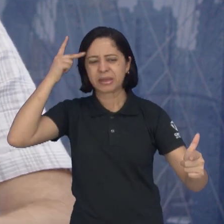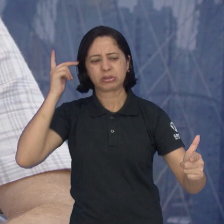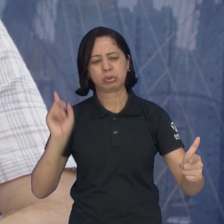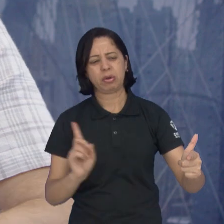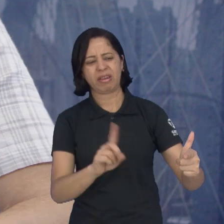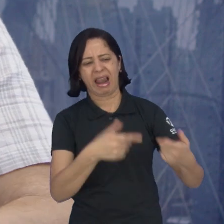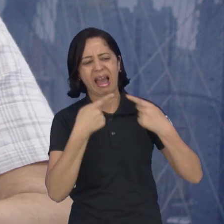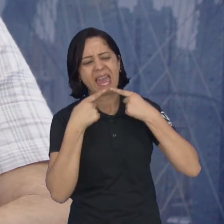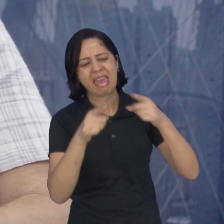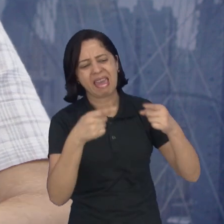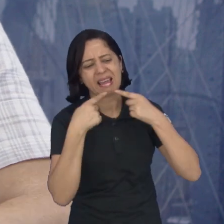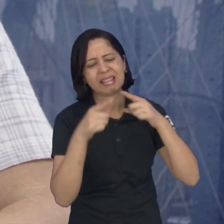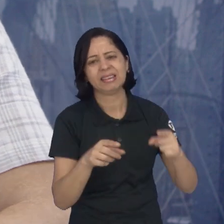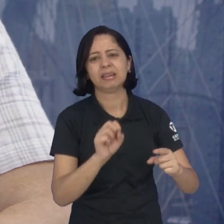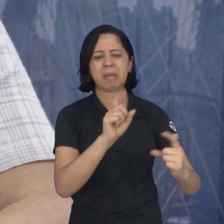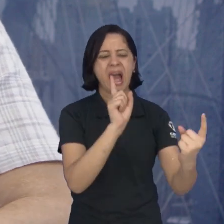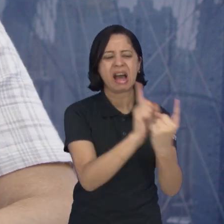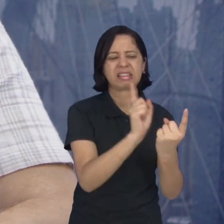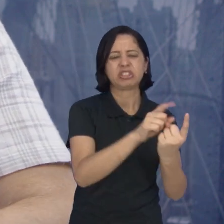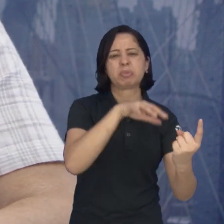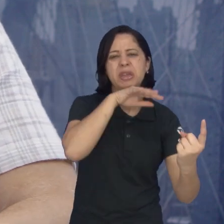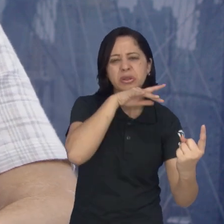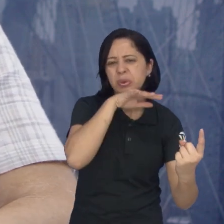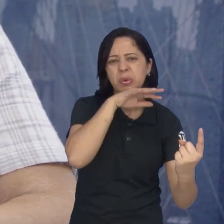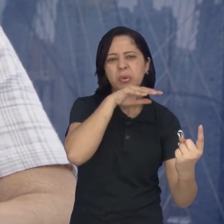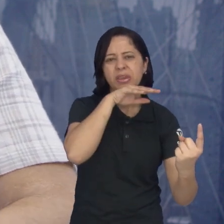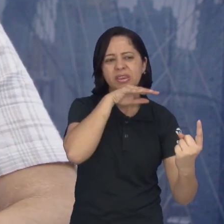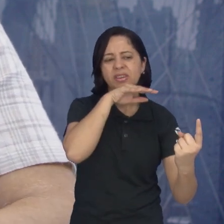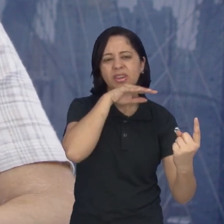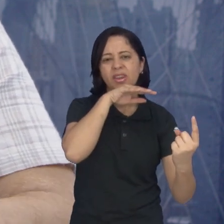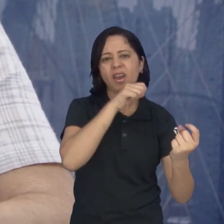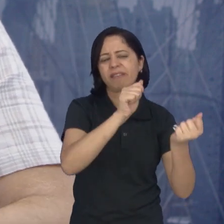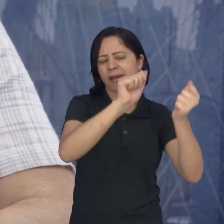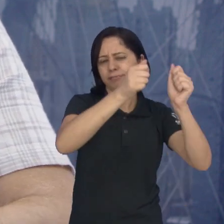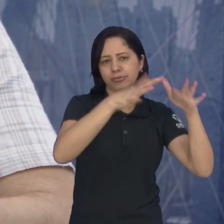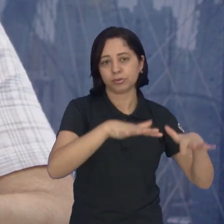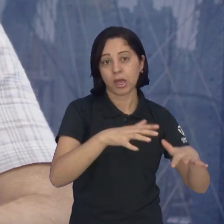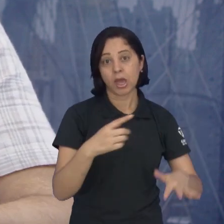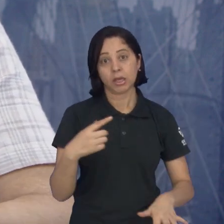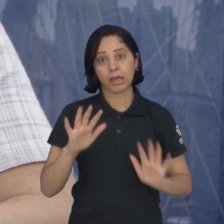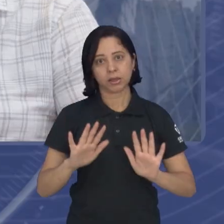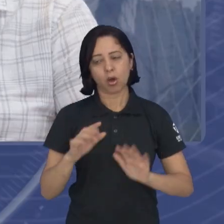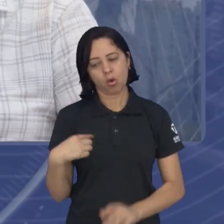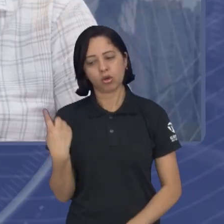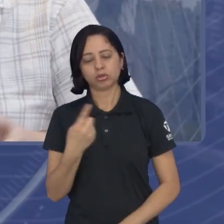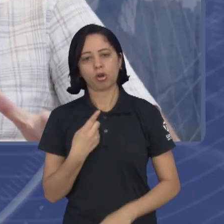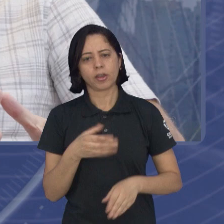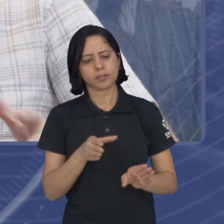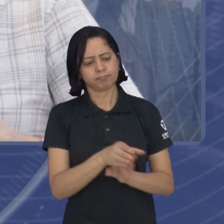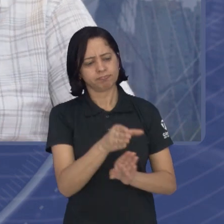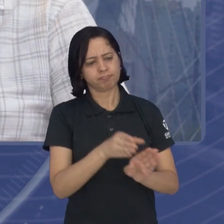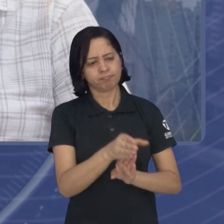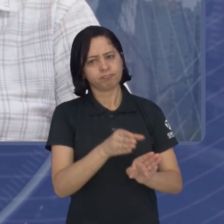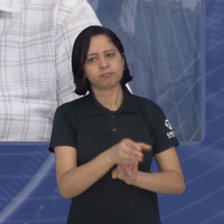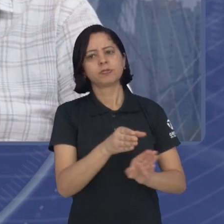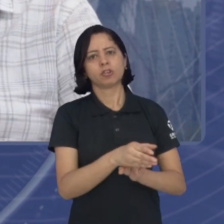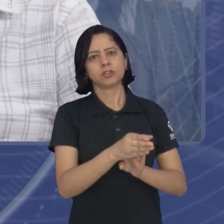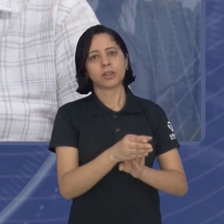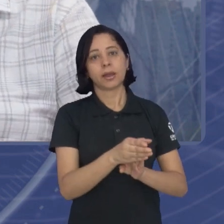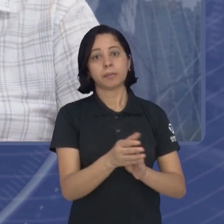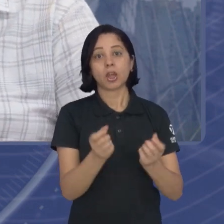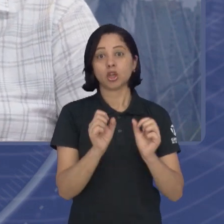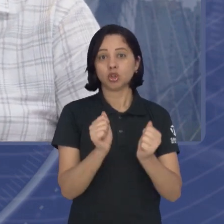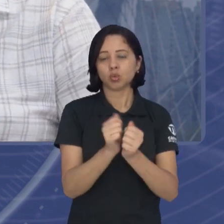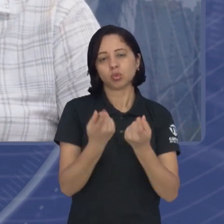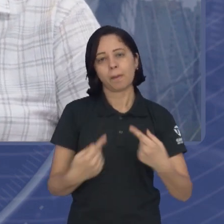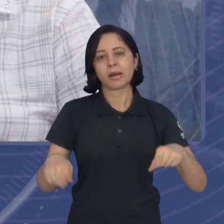não atende bem, ele vai sair do mercado, não tem condição. Então, a gente está lá para orientar, para não deixar sair do mercado e em parceria com o município e